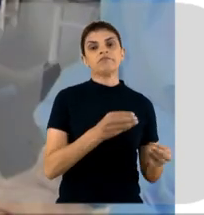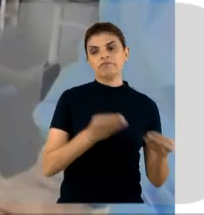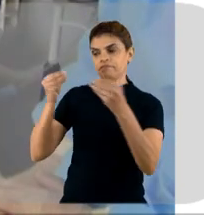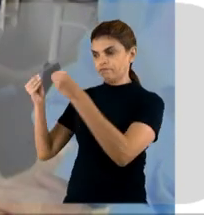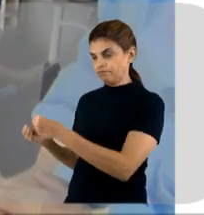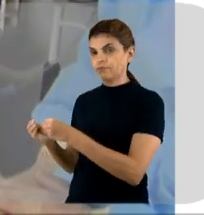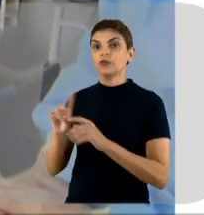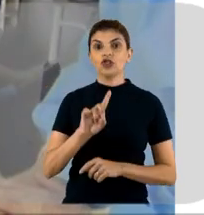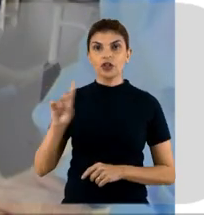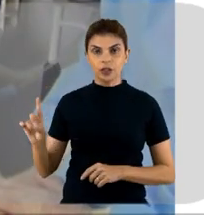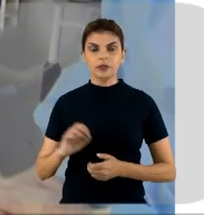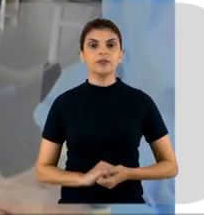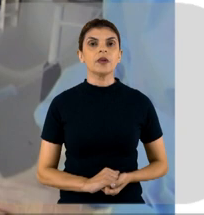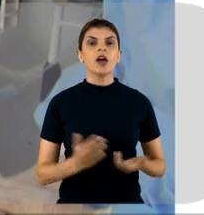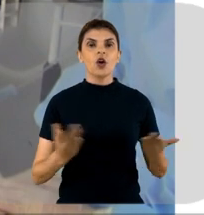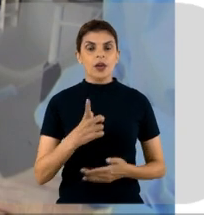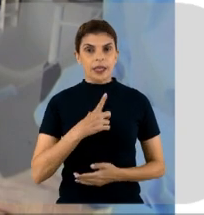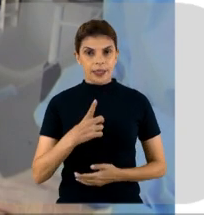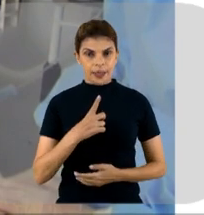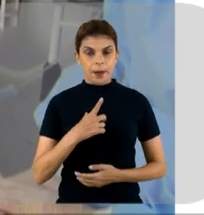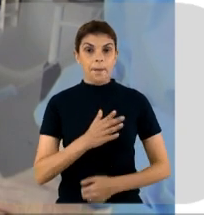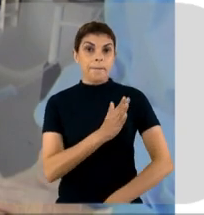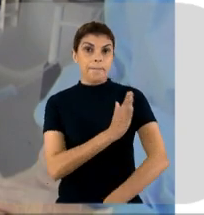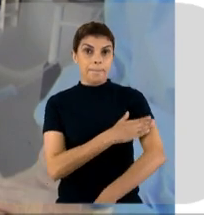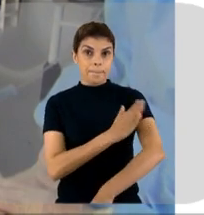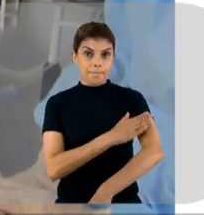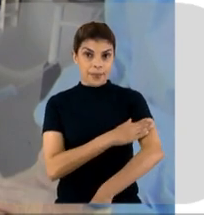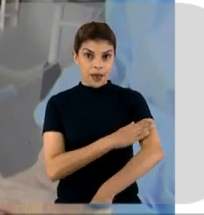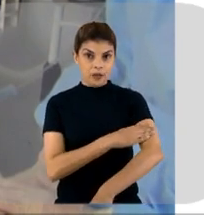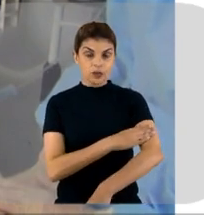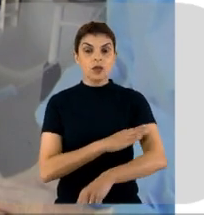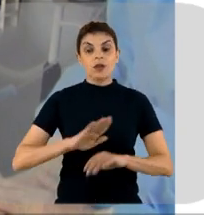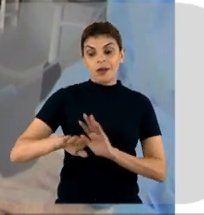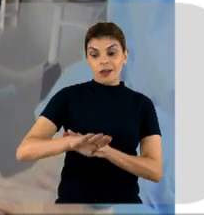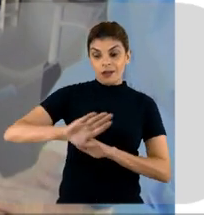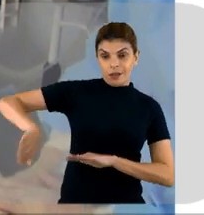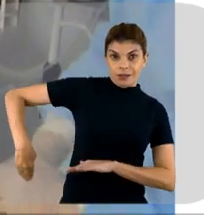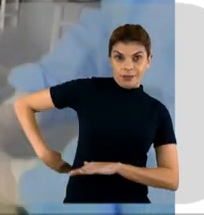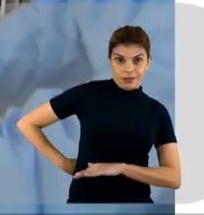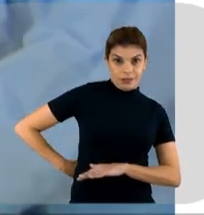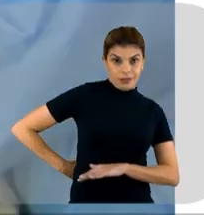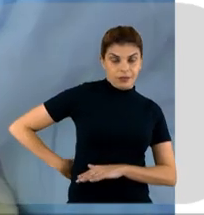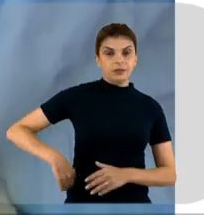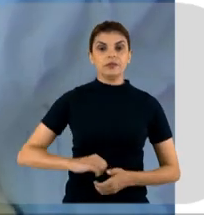Então, agora procederemos à colocação do braço posterior ao corpo,